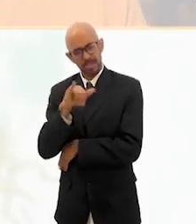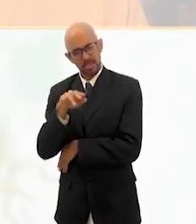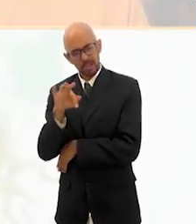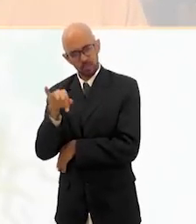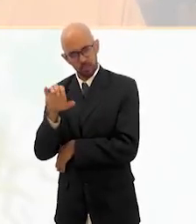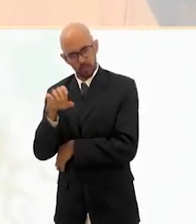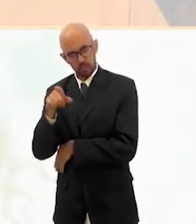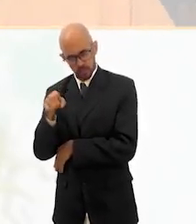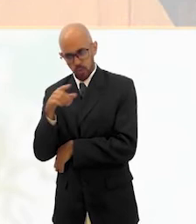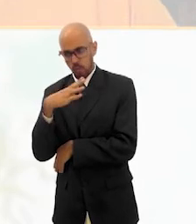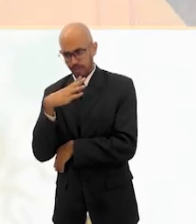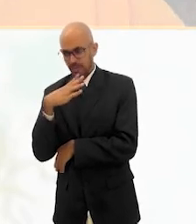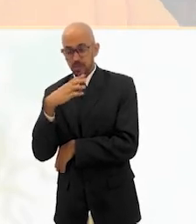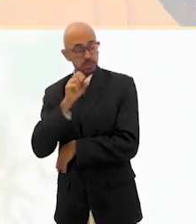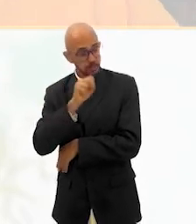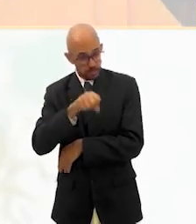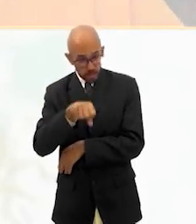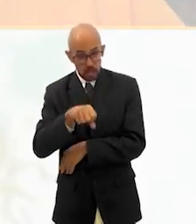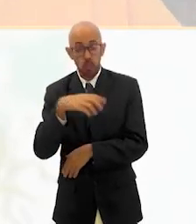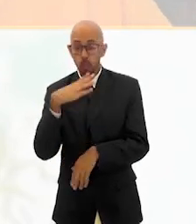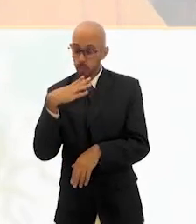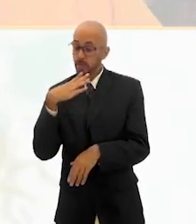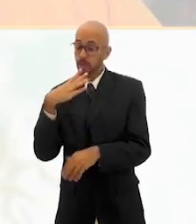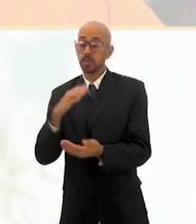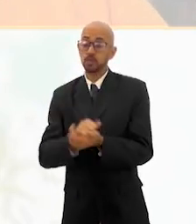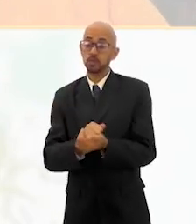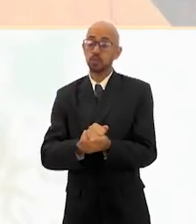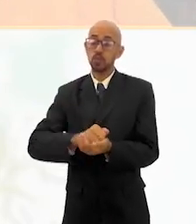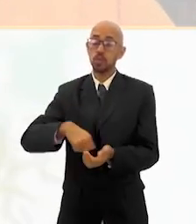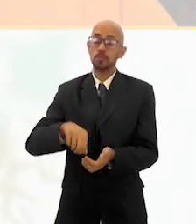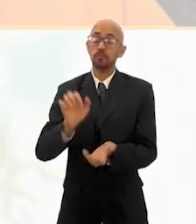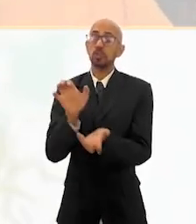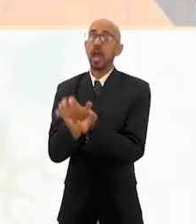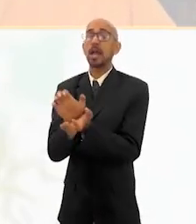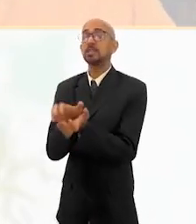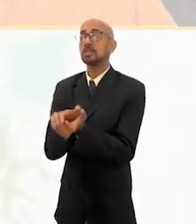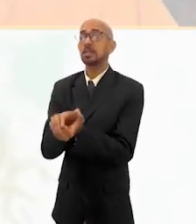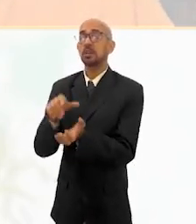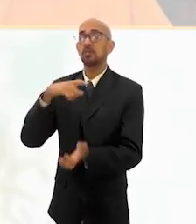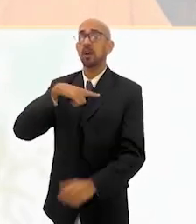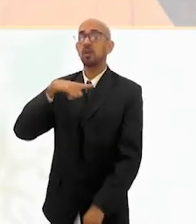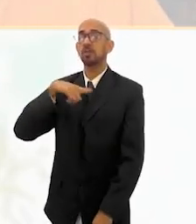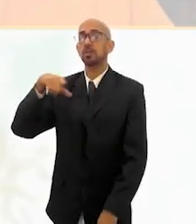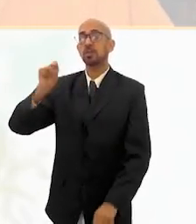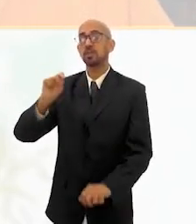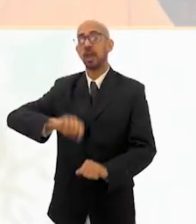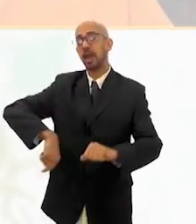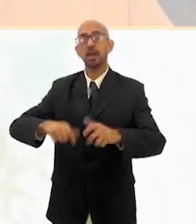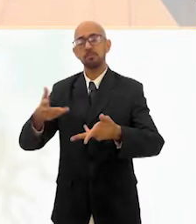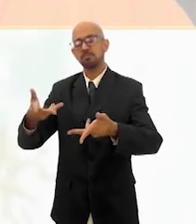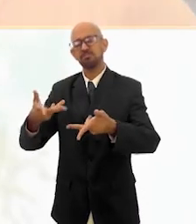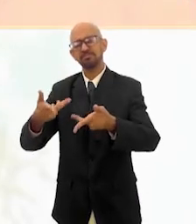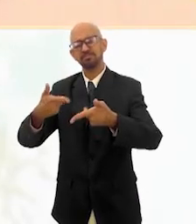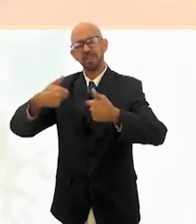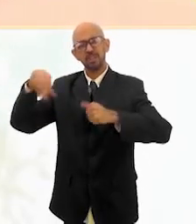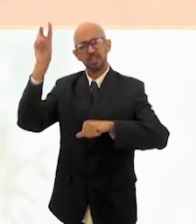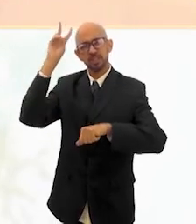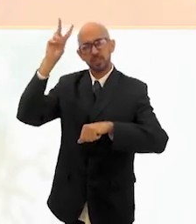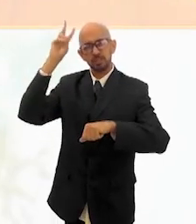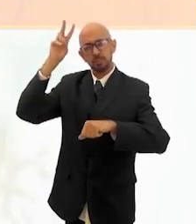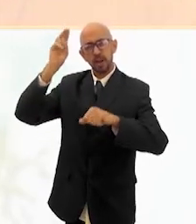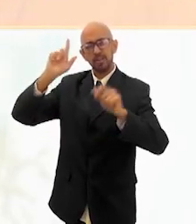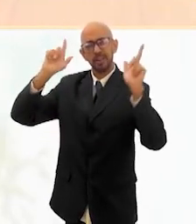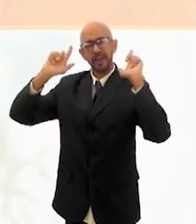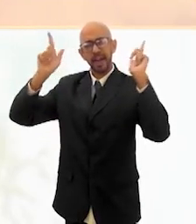em Recife também. Falei: Cara, Recife tem uma lembrança que é maravilhosa. Estava em Olinda, o carnaval, estava lá tomando